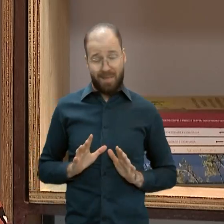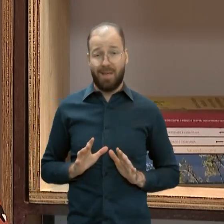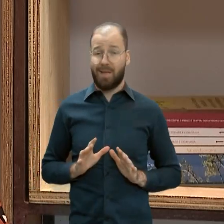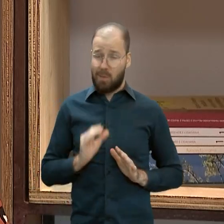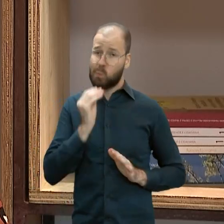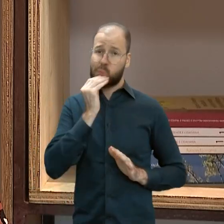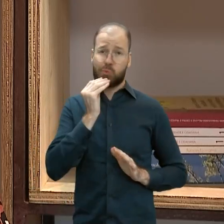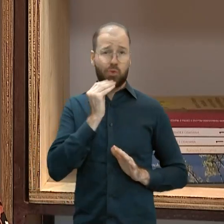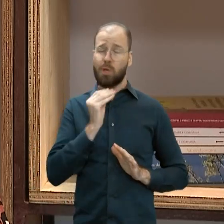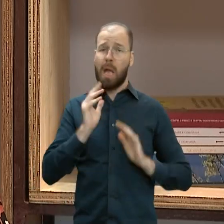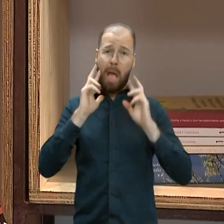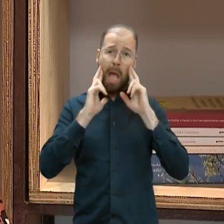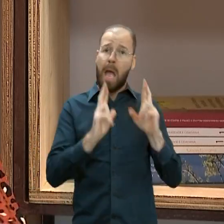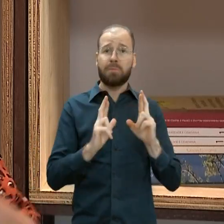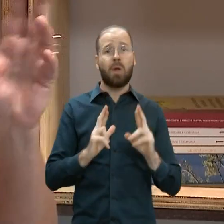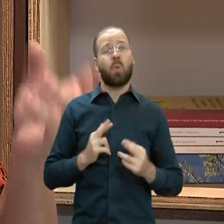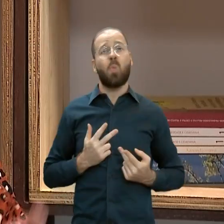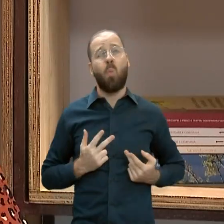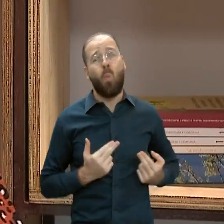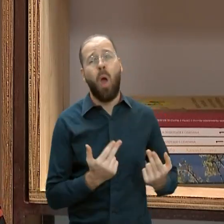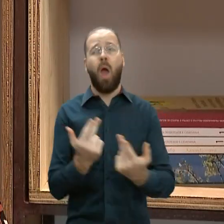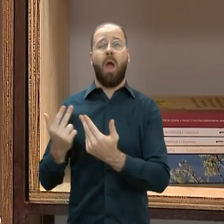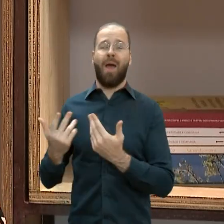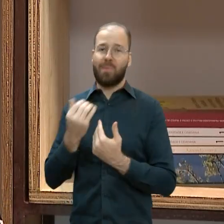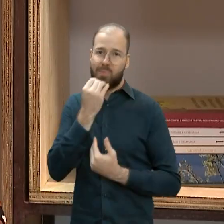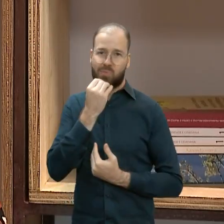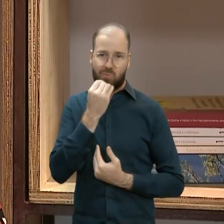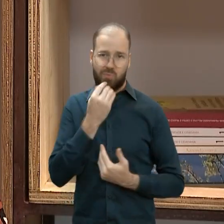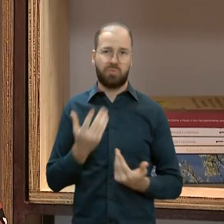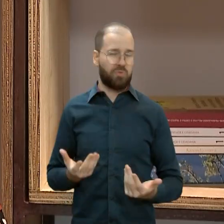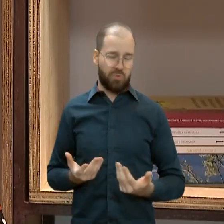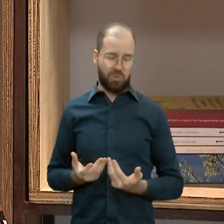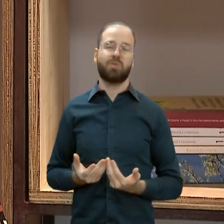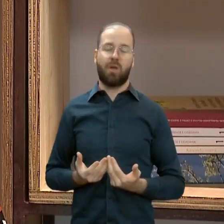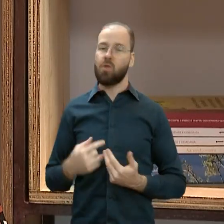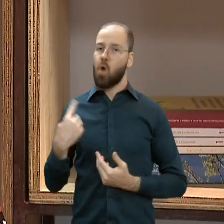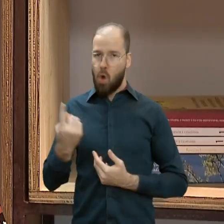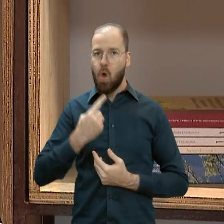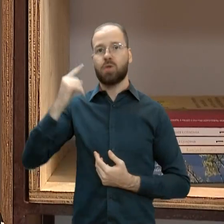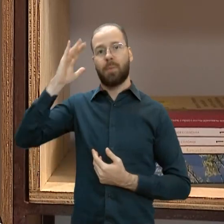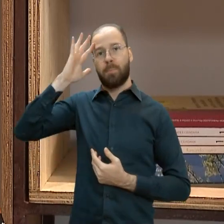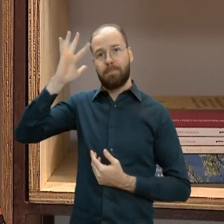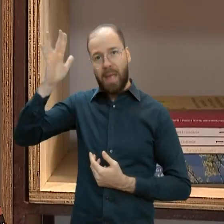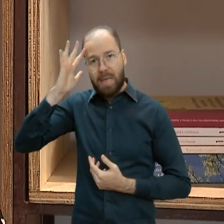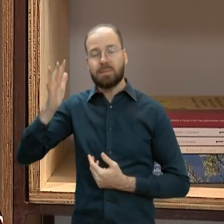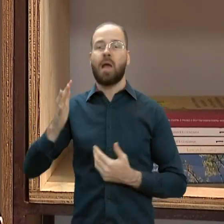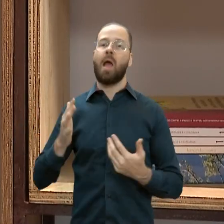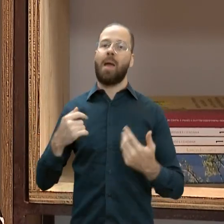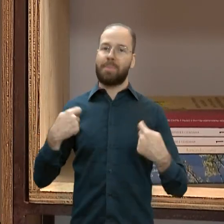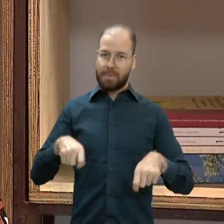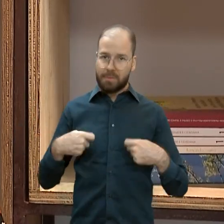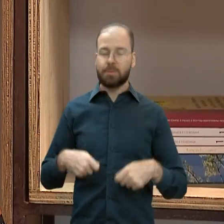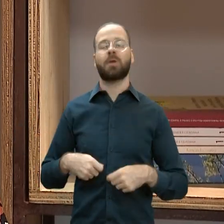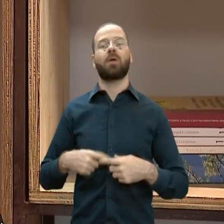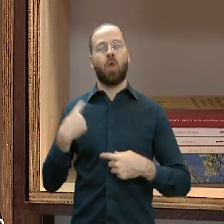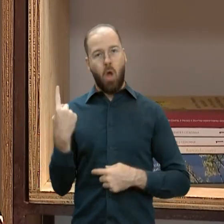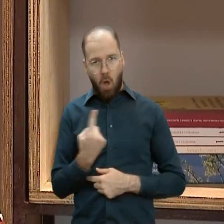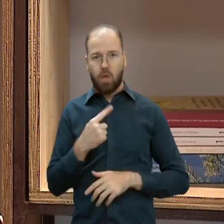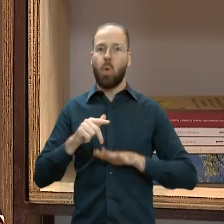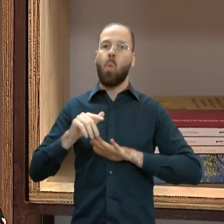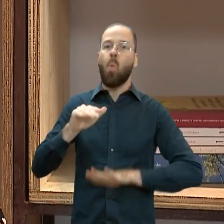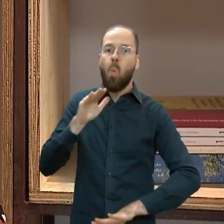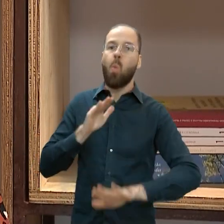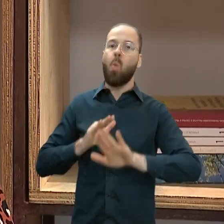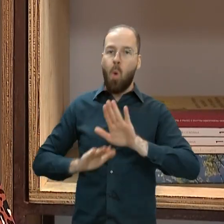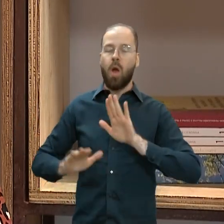Então são coisas para pensar, para teorizar e trazer o cuidado, mais uma vez, de